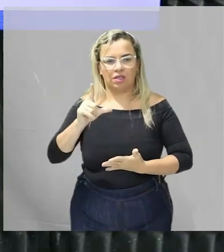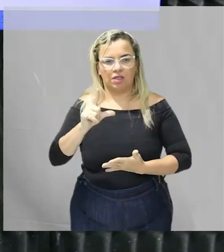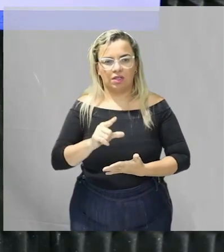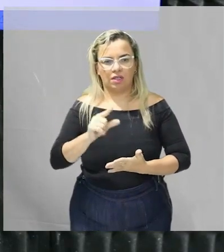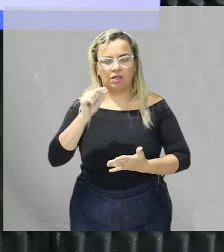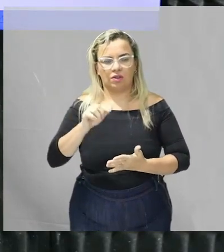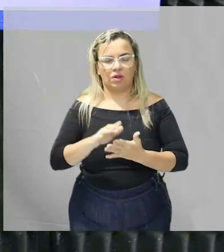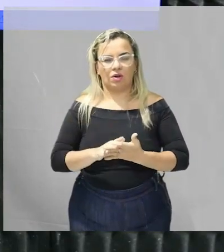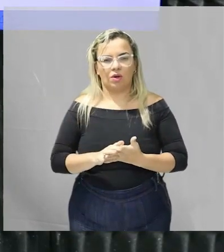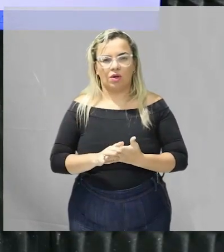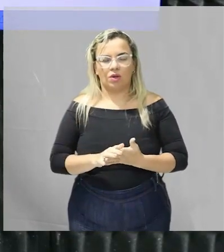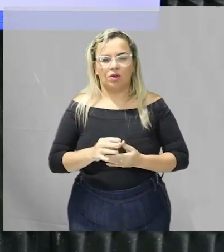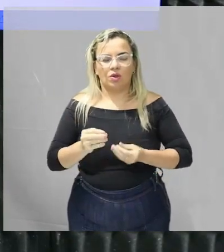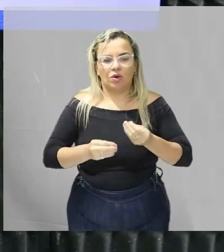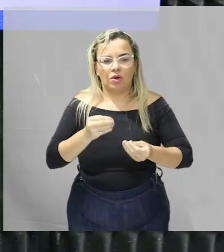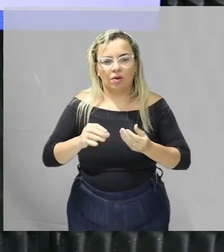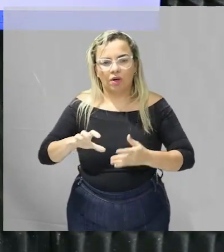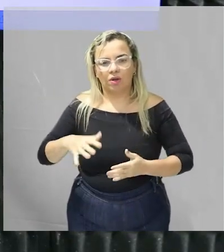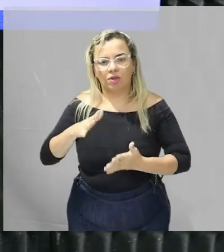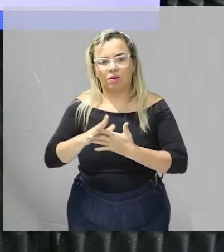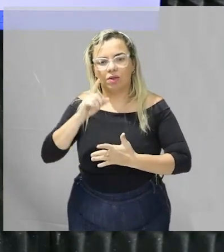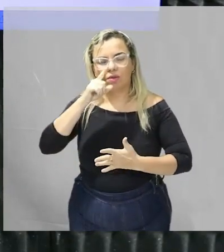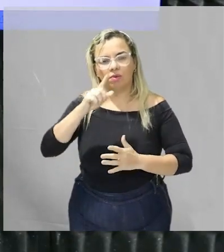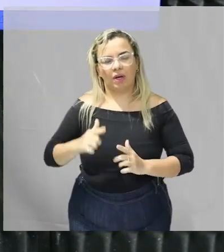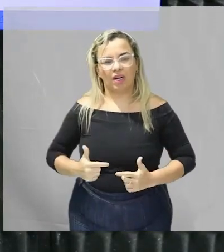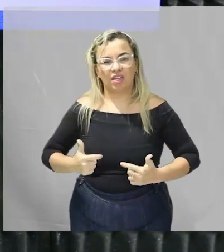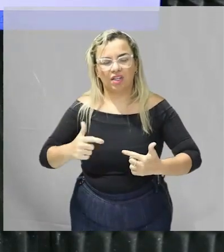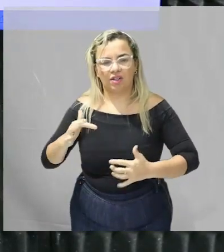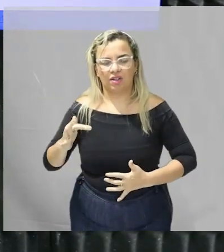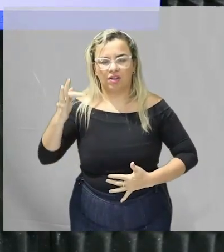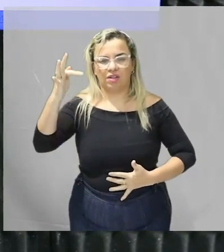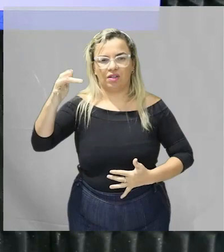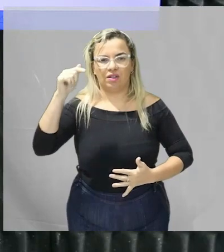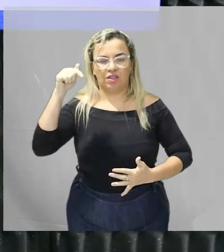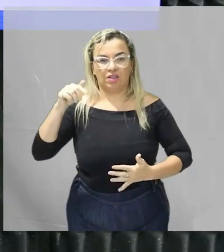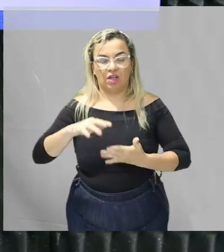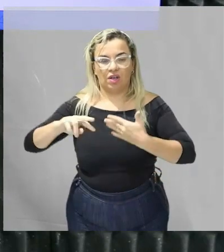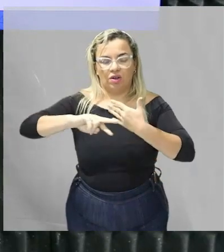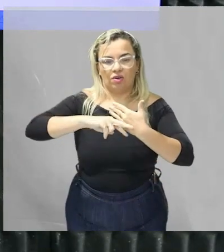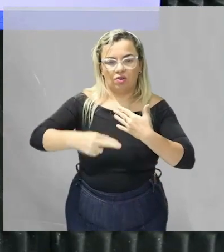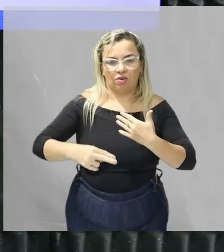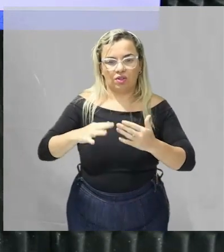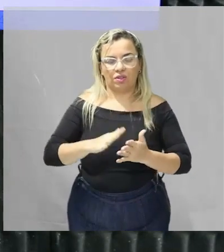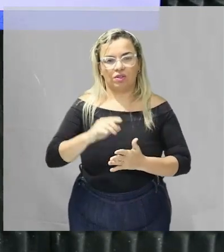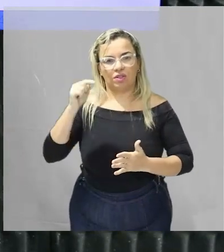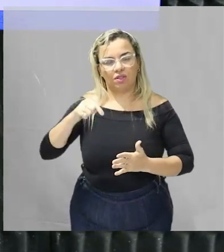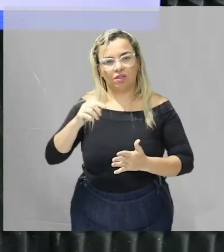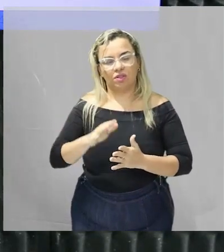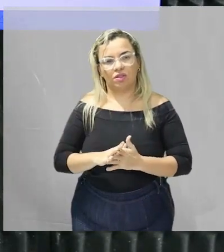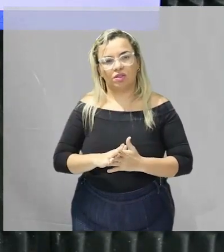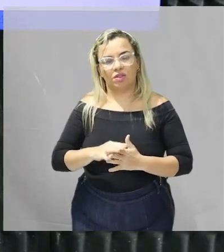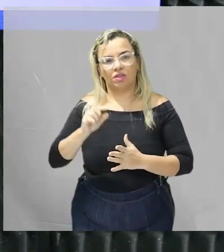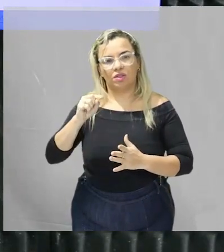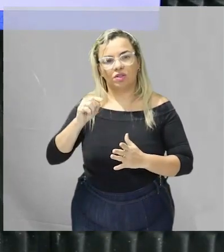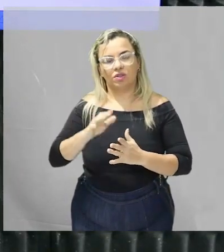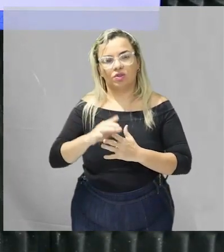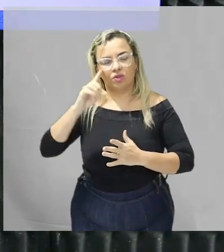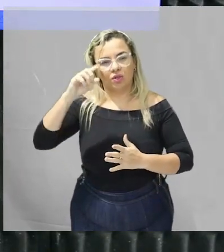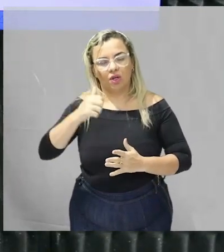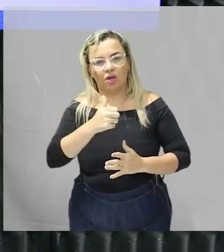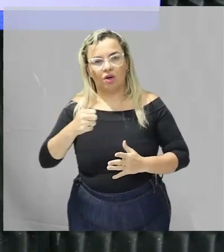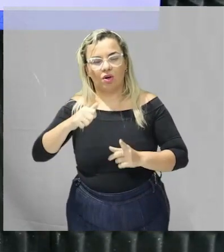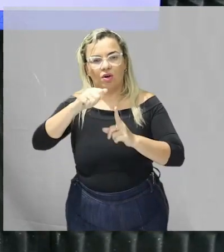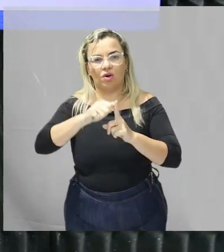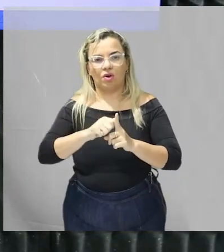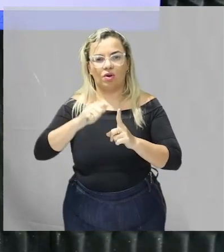isso foi fruto direto, galera, tá certo? Do que aconteceu no 11 de setembro. A partir do 11 de setembro, do ataque terrorista, né, das